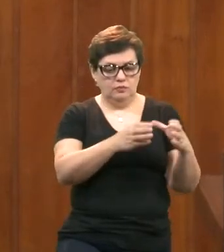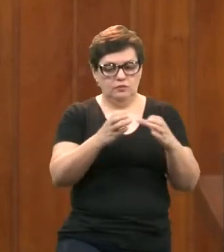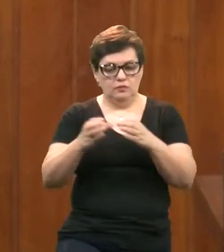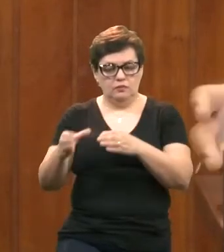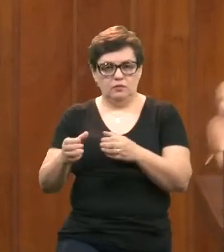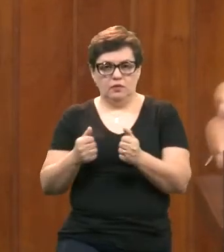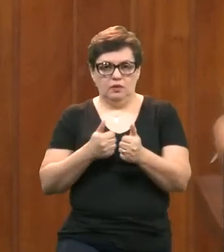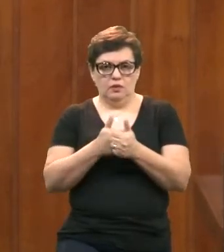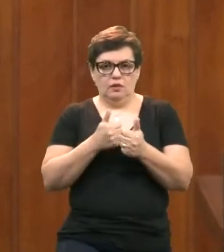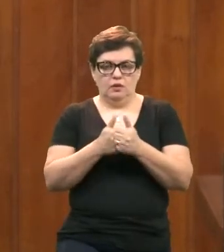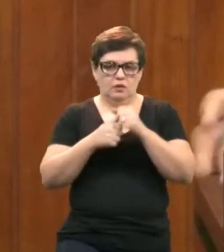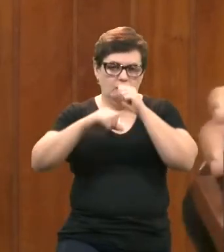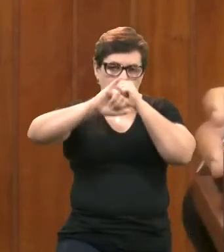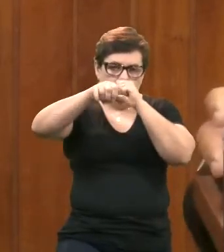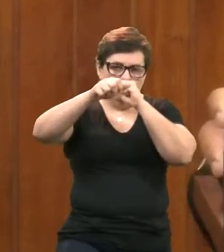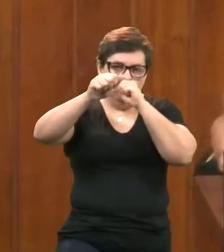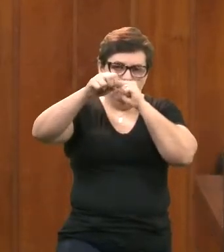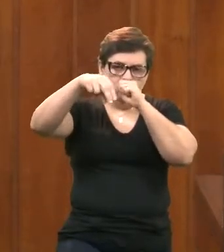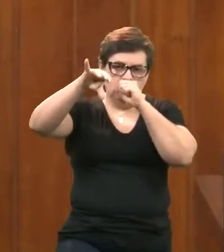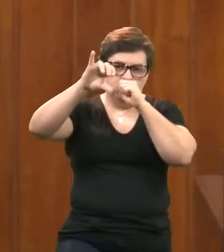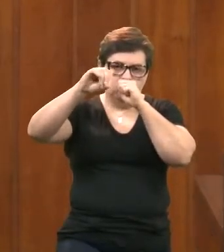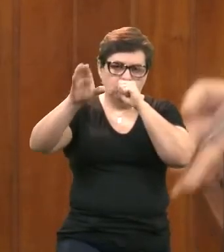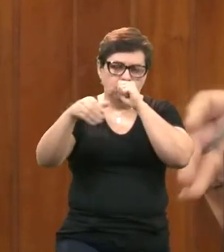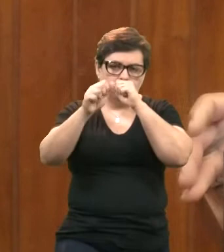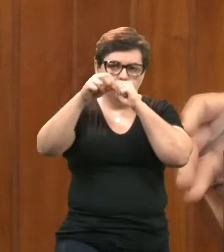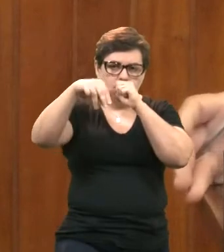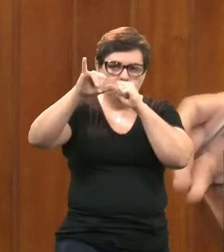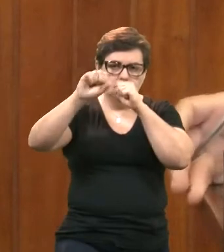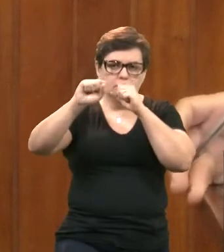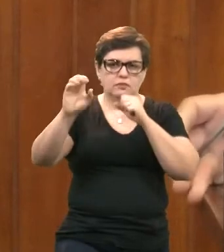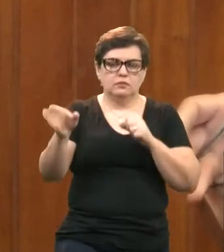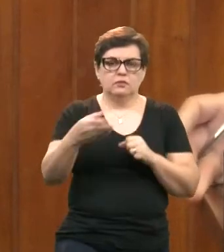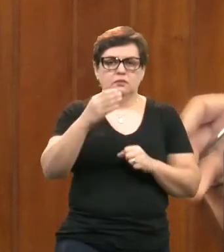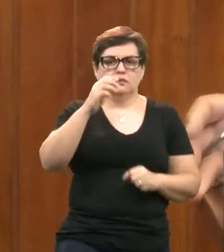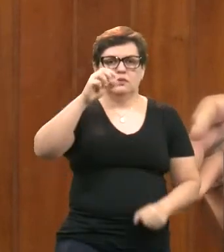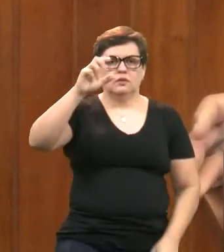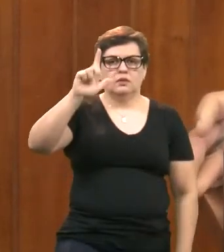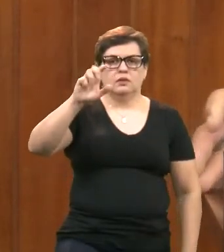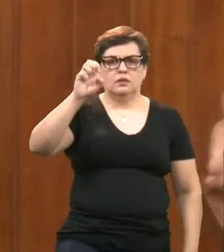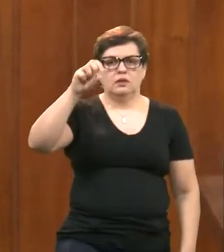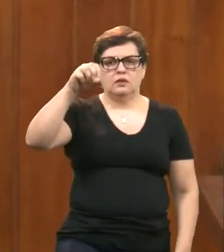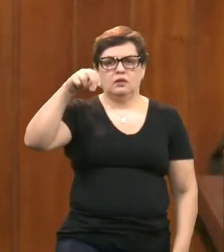confrontam ali, é Jânio Quadros, é Anis Badra, é Leonel Brizola,